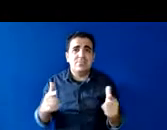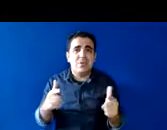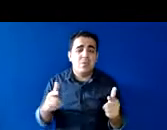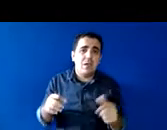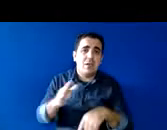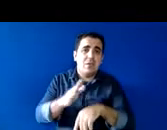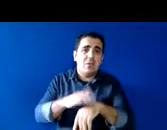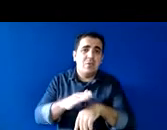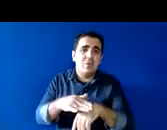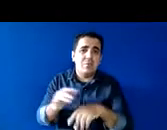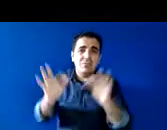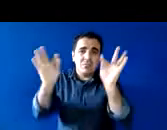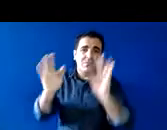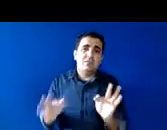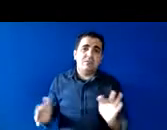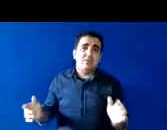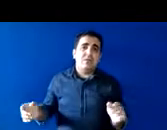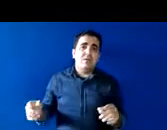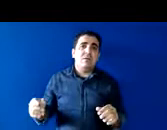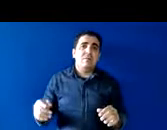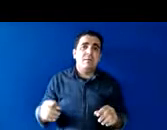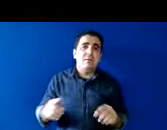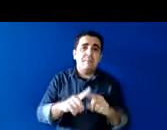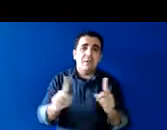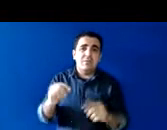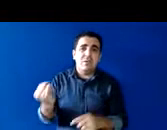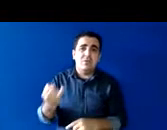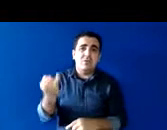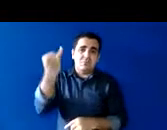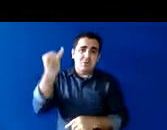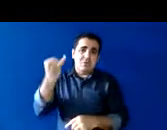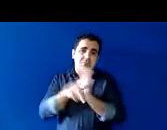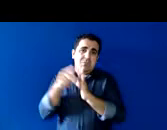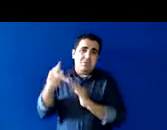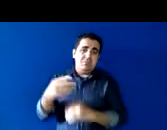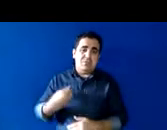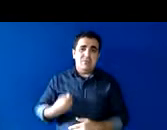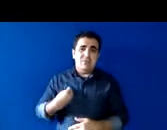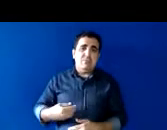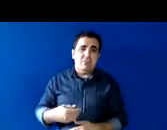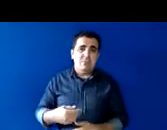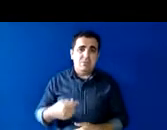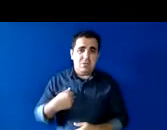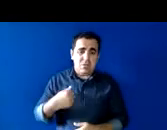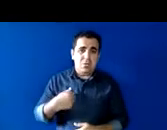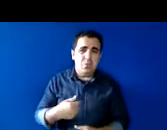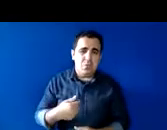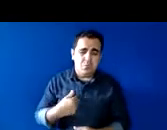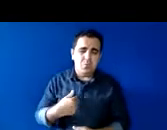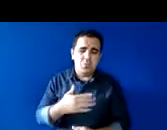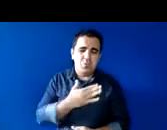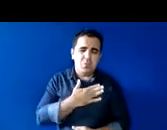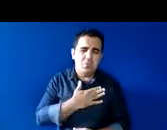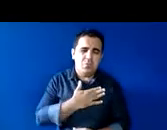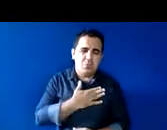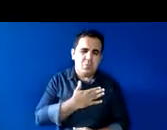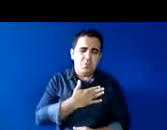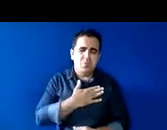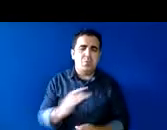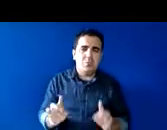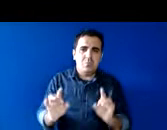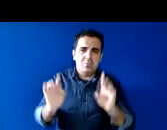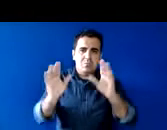momento de alegria, mas que é um momento importante da vida delas. Então, eu gosto de dizer para,